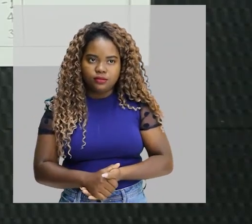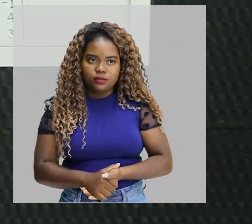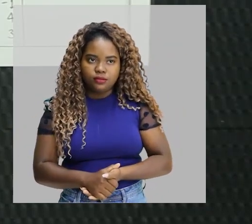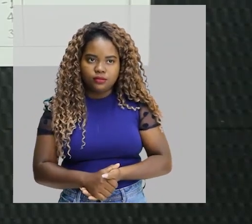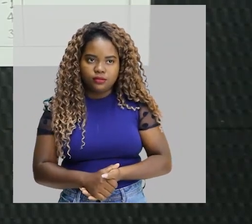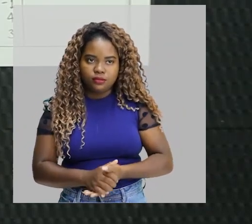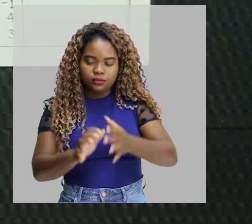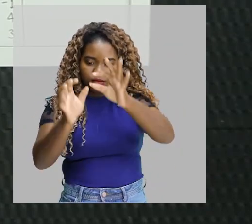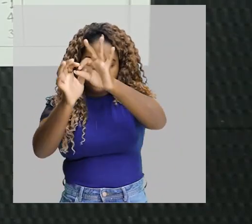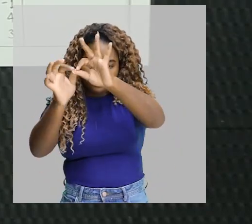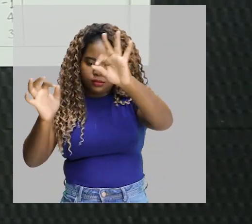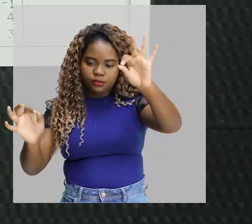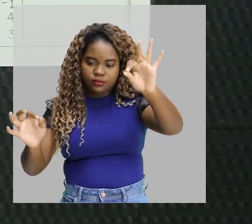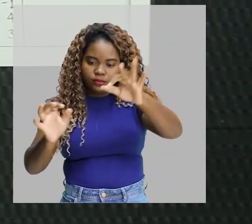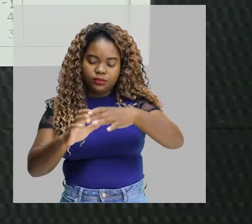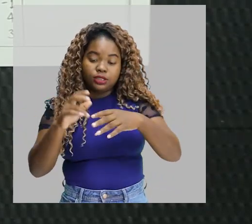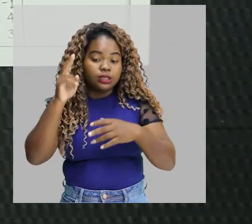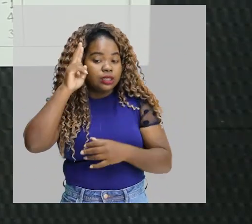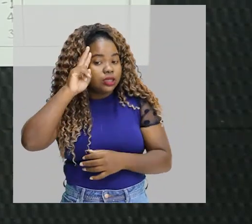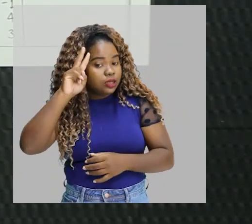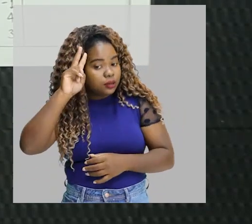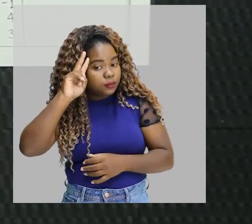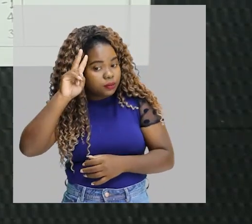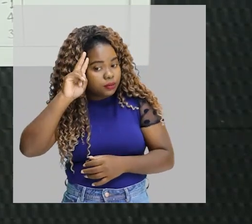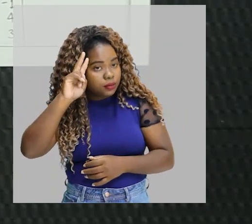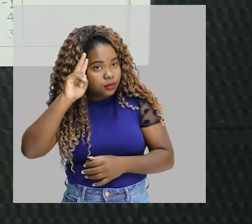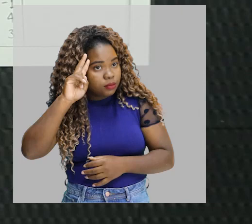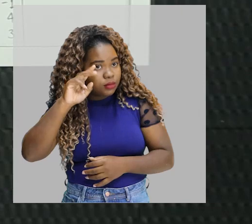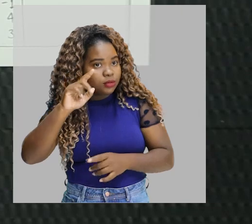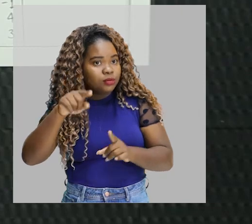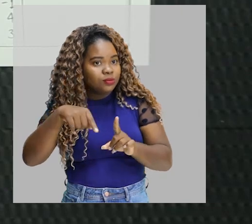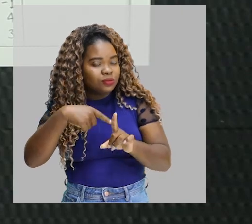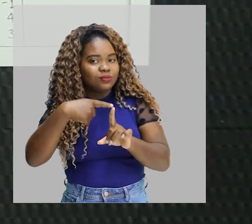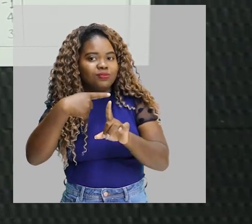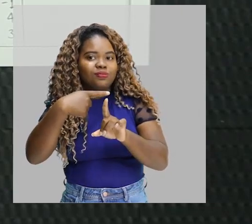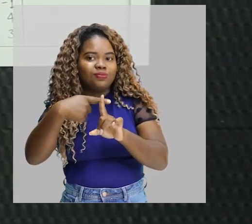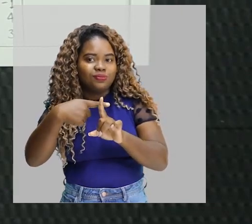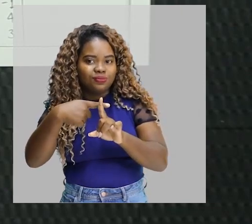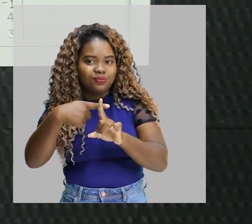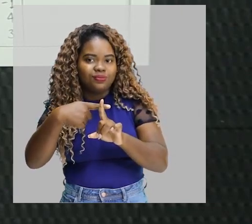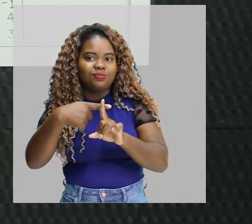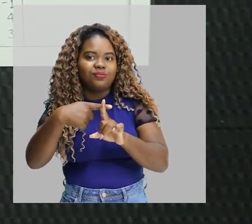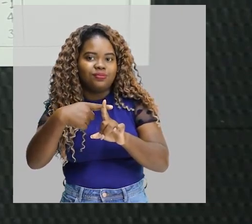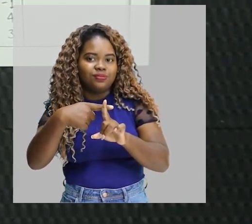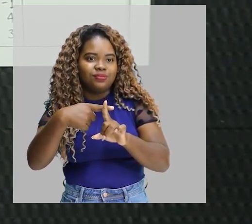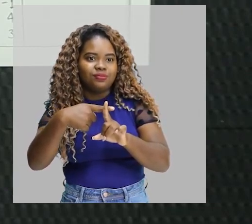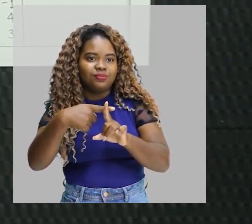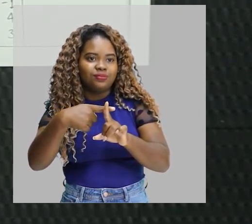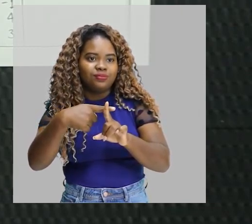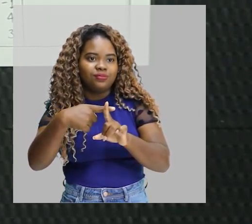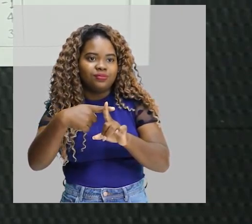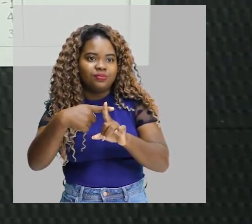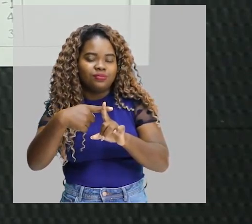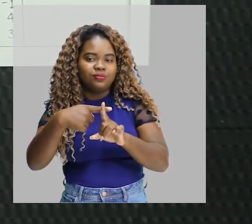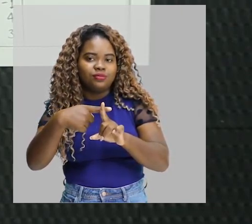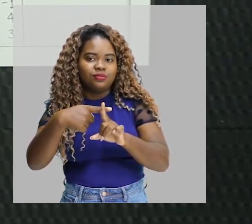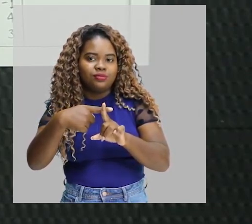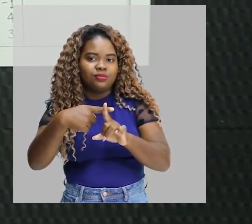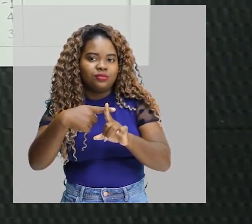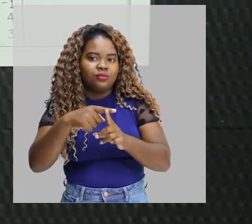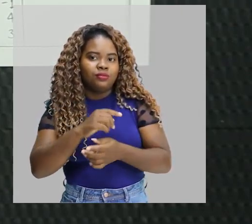um pelo 4 pelo 1 lembrando mais uma vez na Ida você soma esses produtos